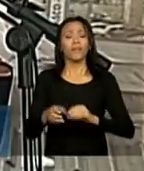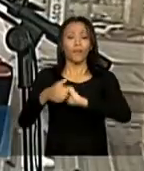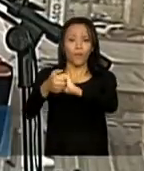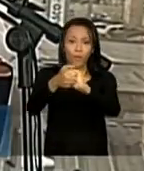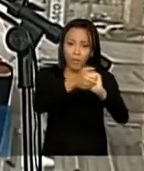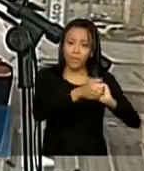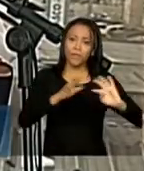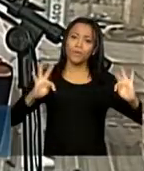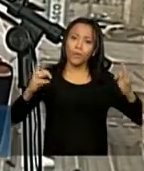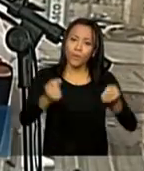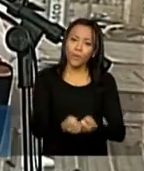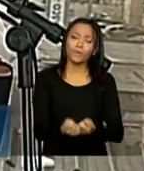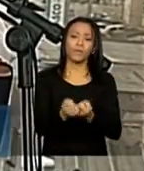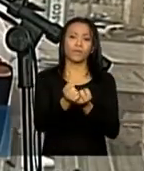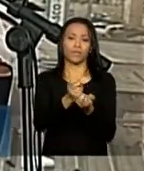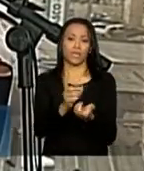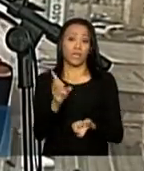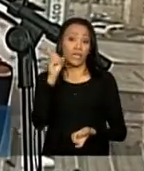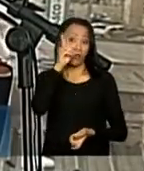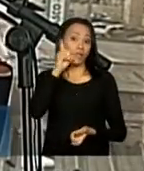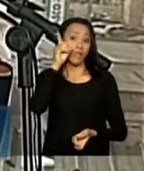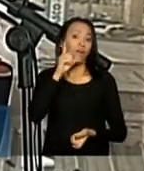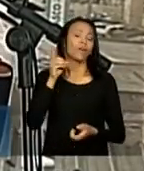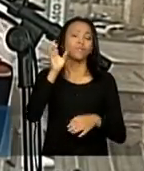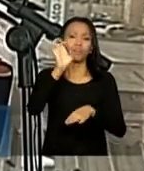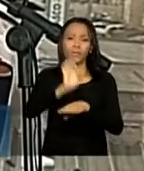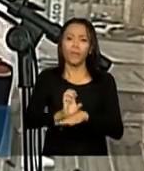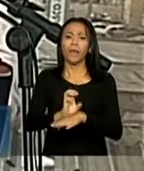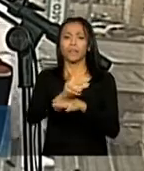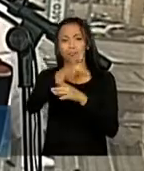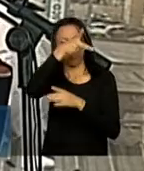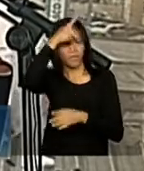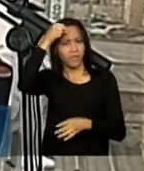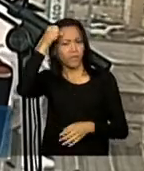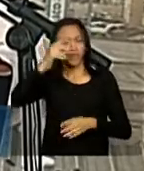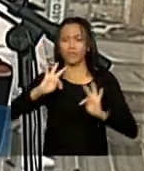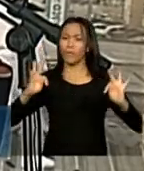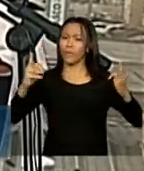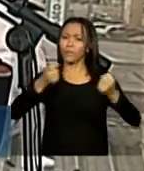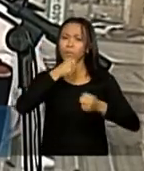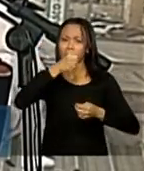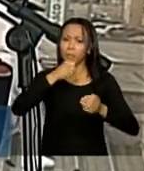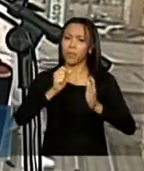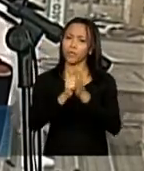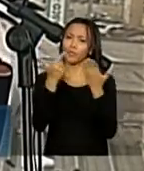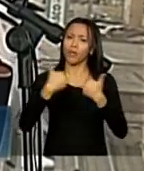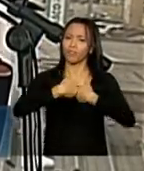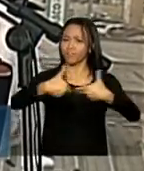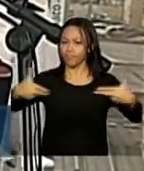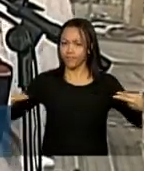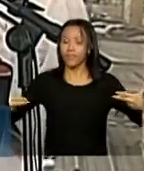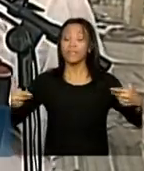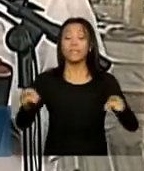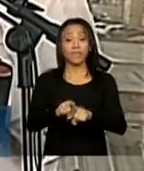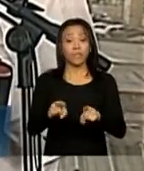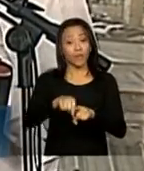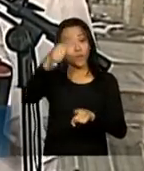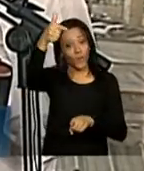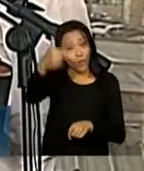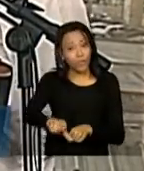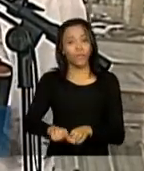deputados estaduais, prefeitos, todos os profissionais da imprensa e, presidenta, mais uma vez lhe